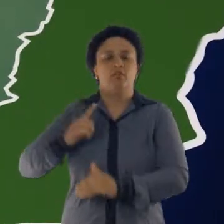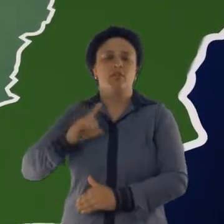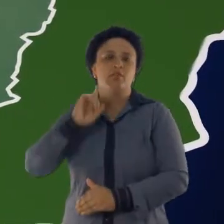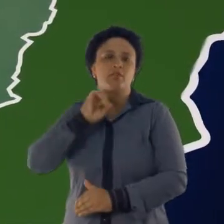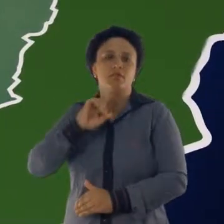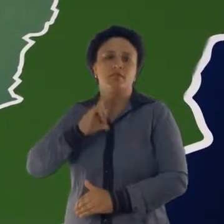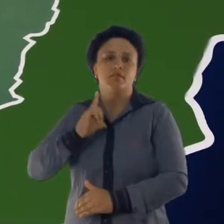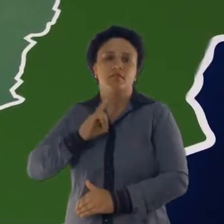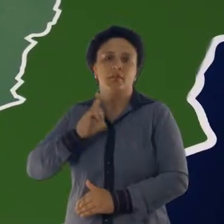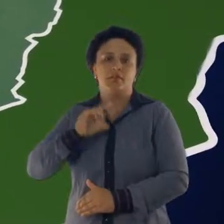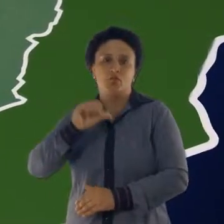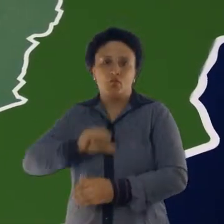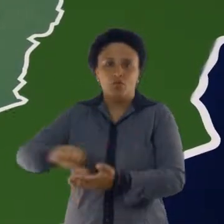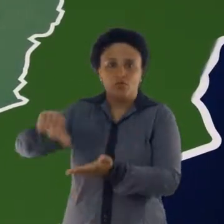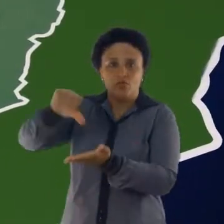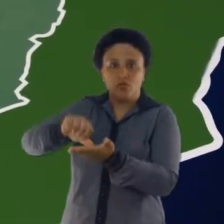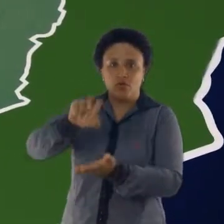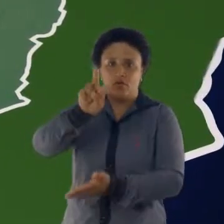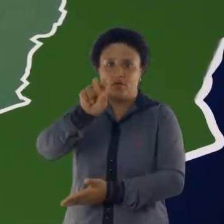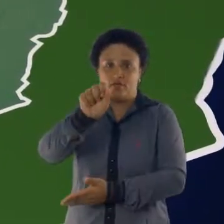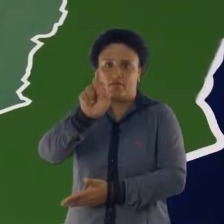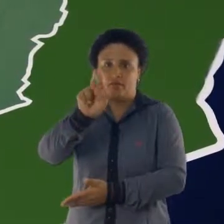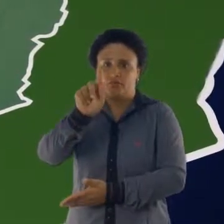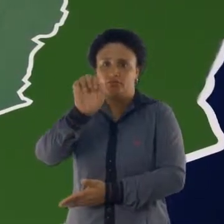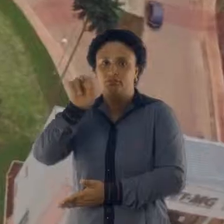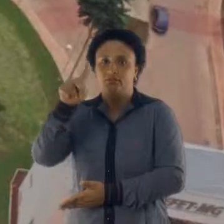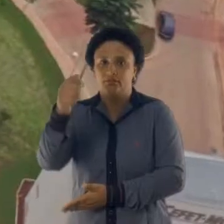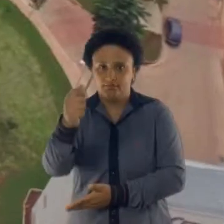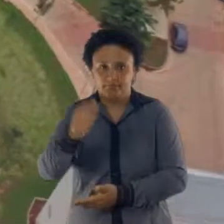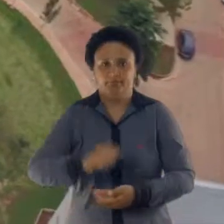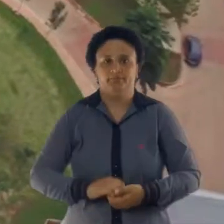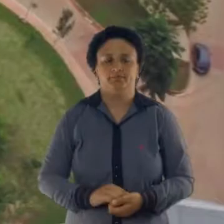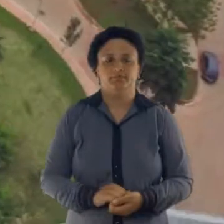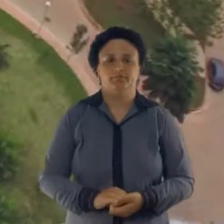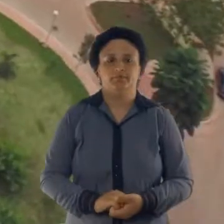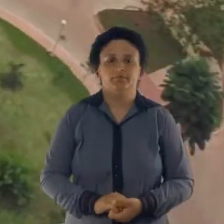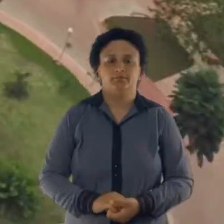CEFET Minas Gerais tem uma de suas unidades na cidade de Varginha.